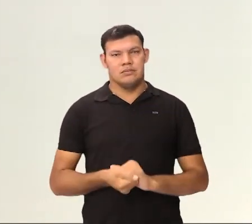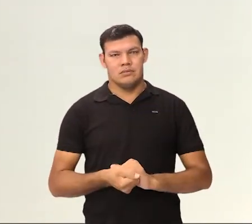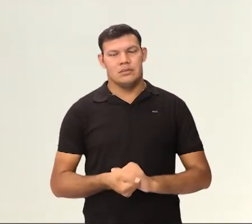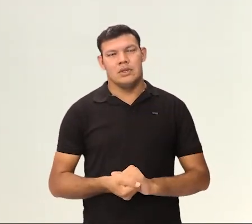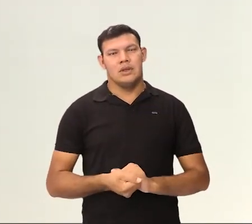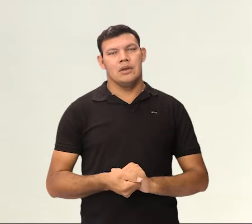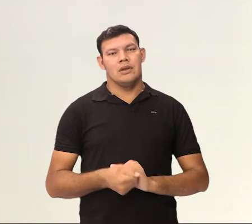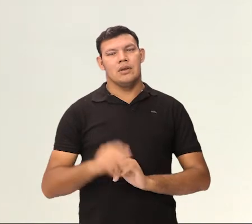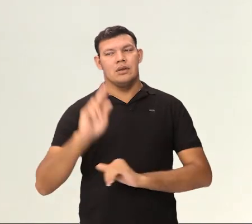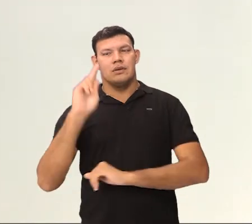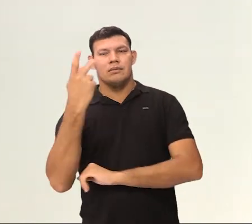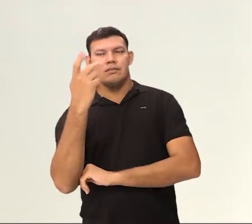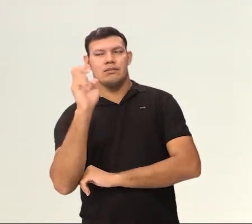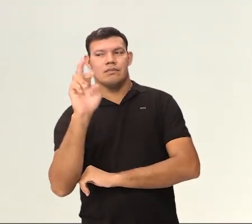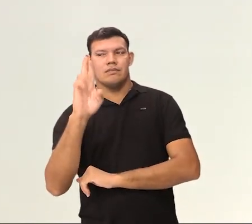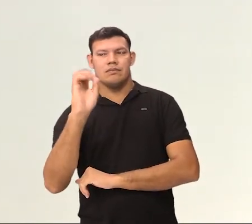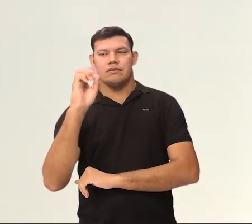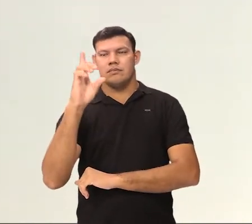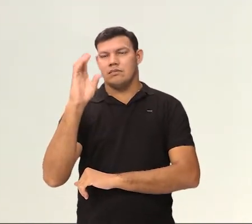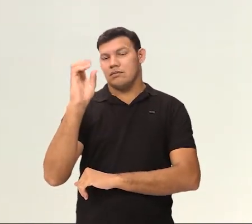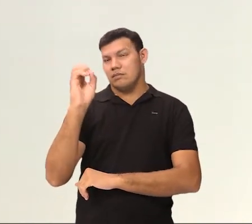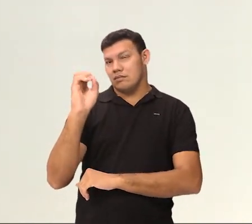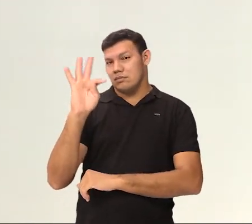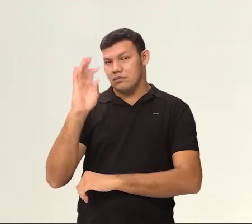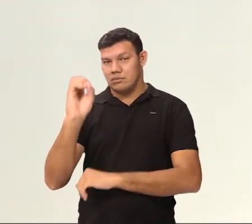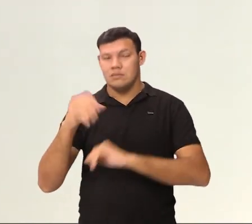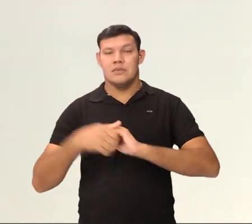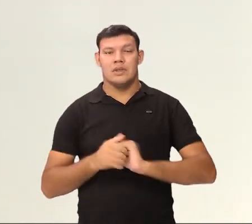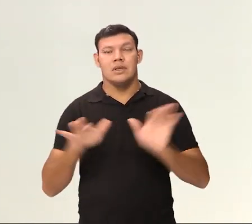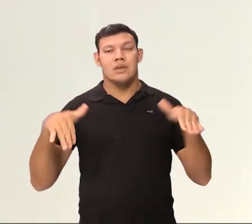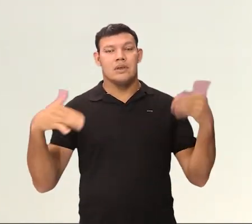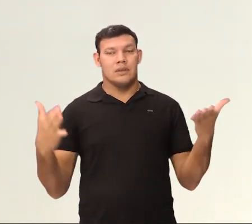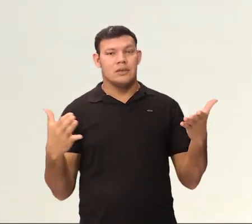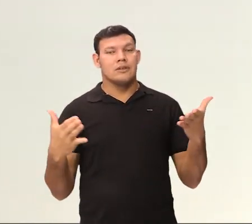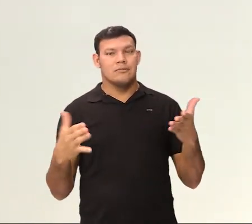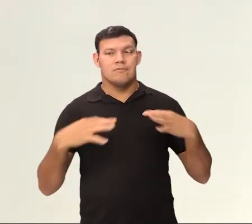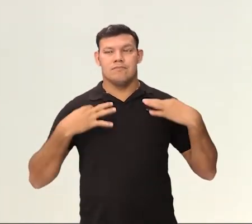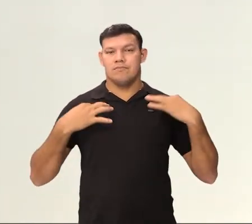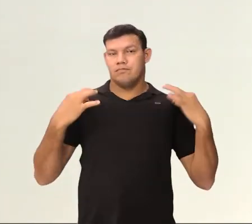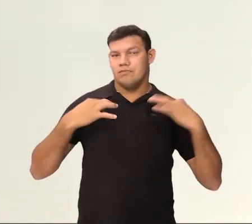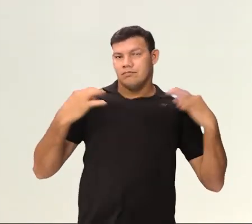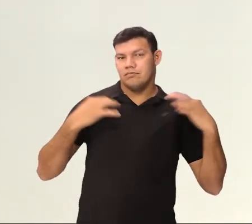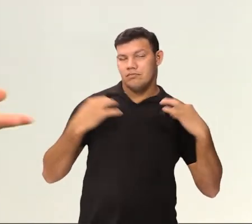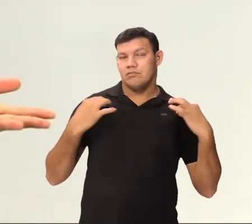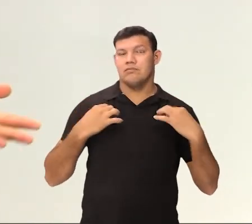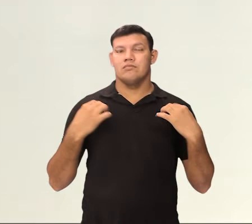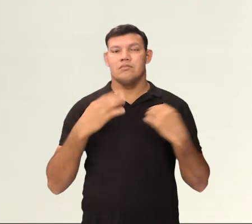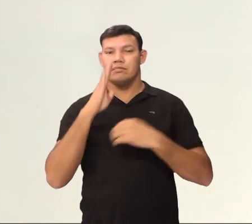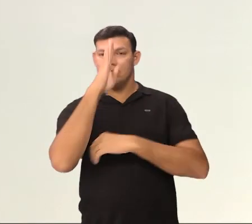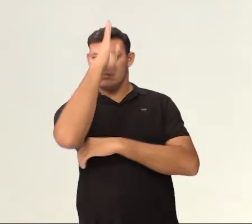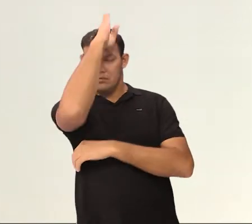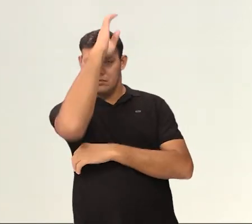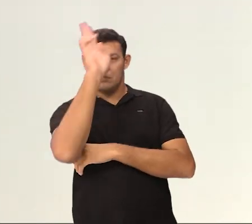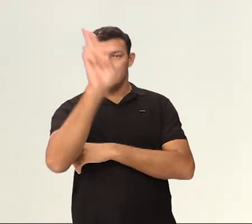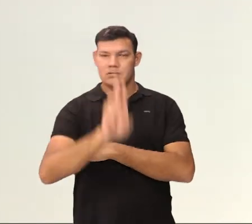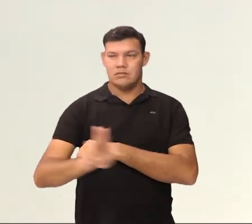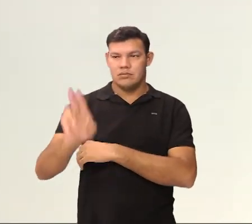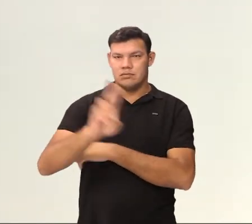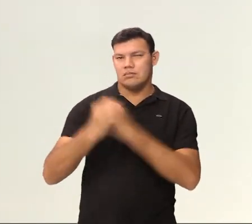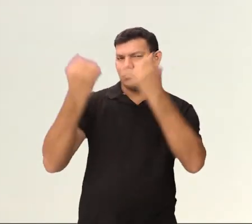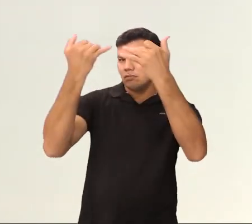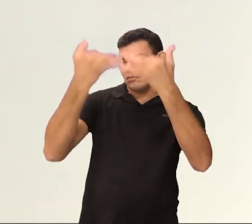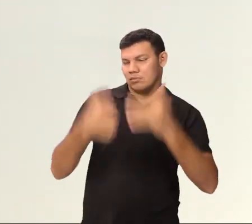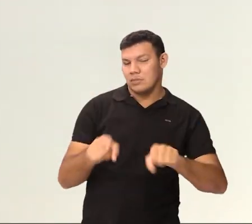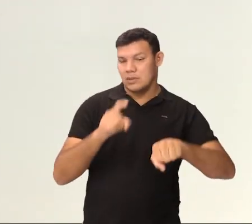escrito por Heródoto, por exemplo, que é considerado o pai da história, seja as túnicas que eram utilizadas pelos romanos,